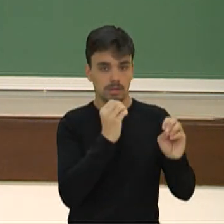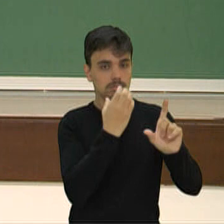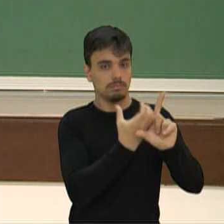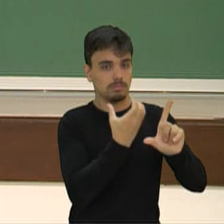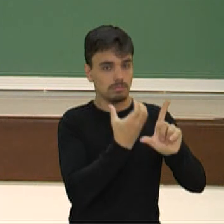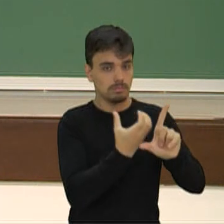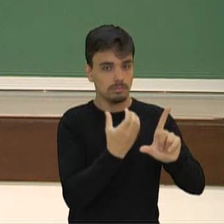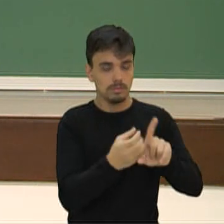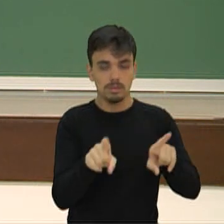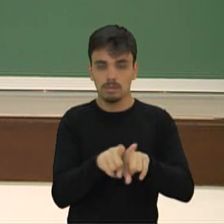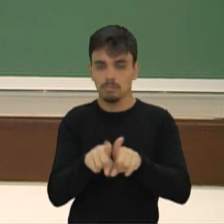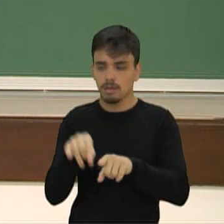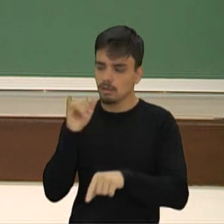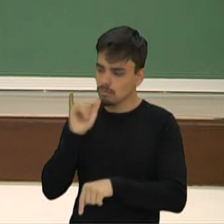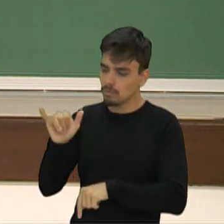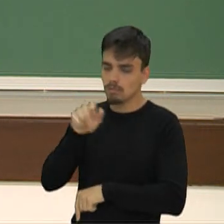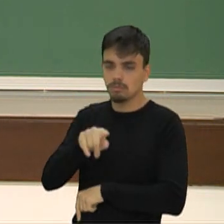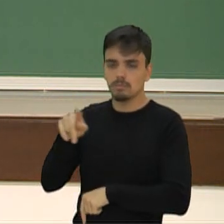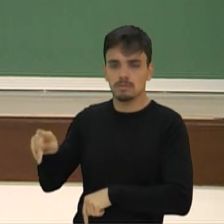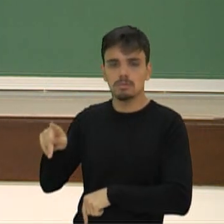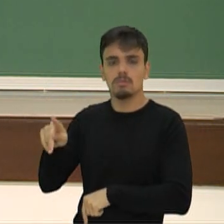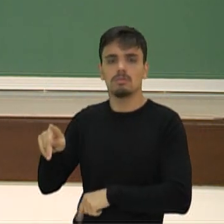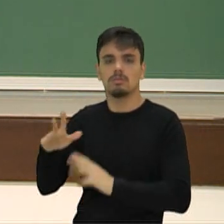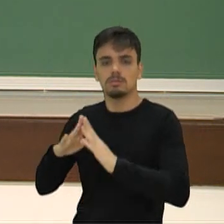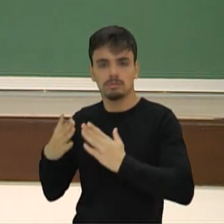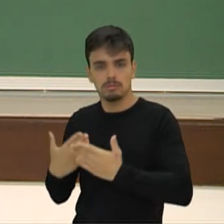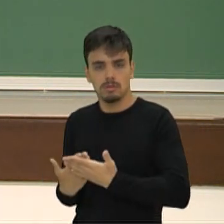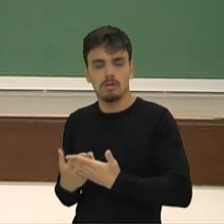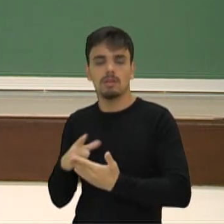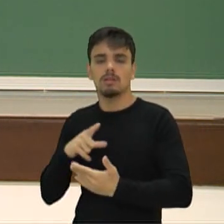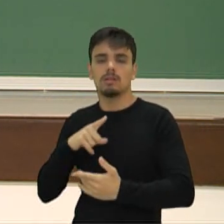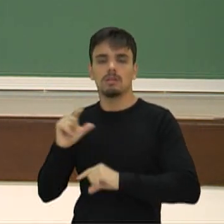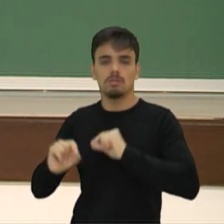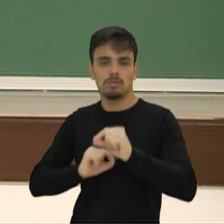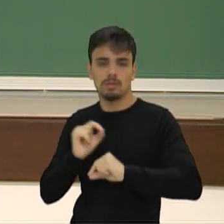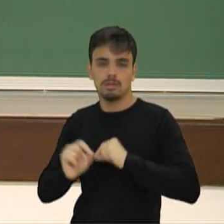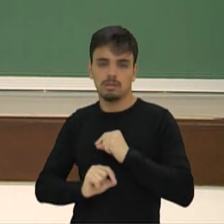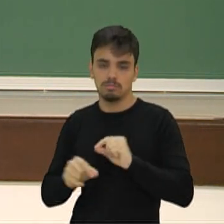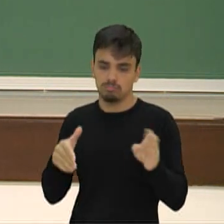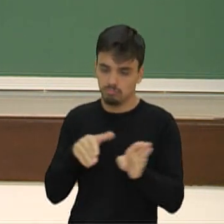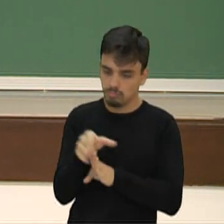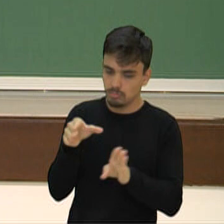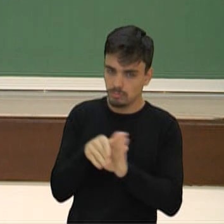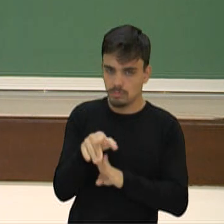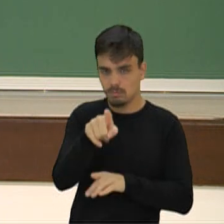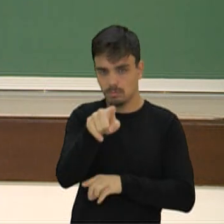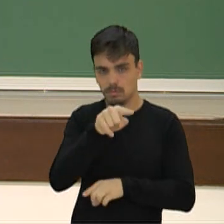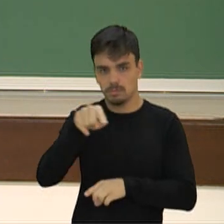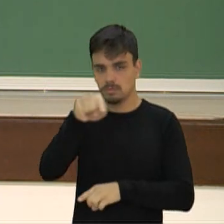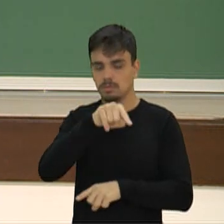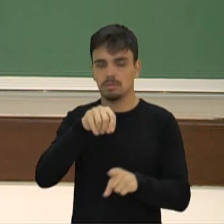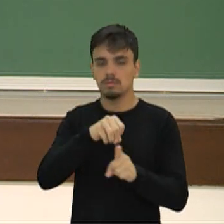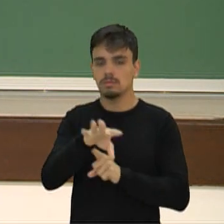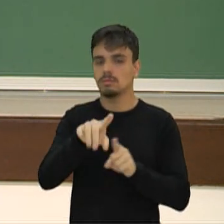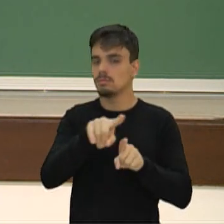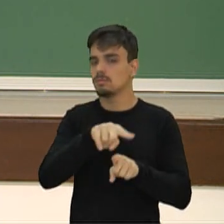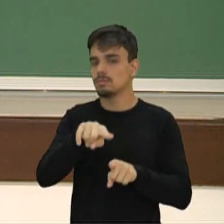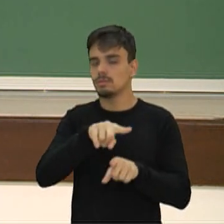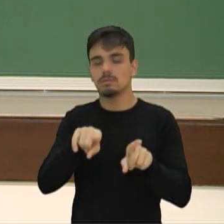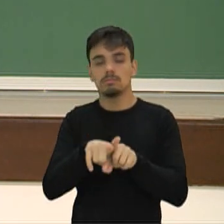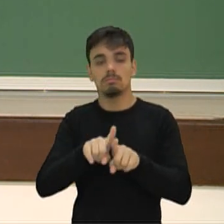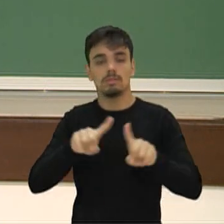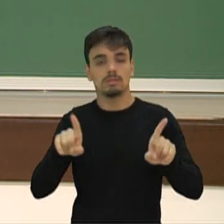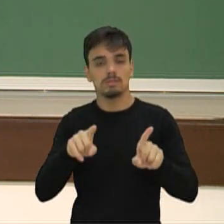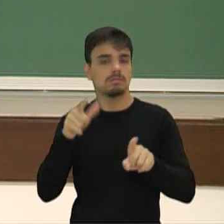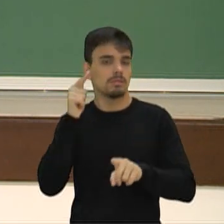notifique seus professores, seu pedagogo, que ele vai estar dando as determinadas instruções. Entretanto, se você não está conseguindo ter acesso,